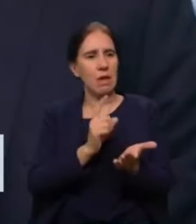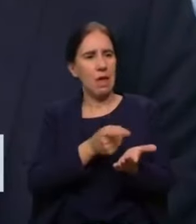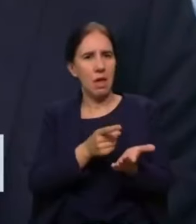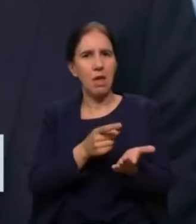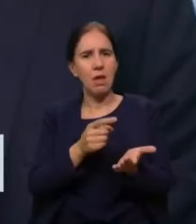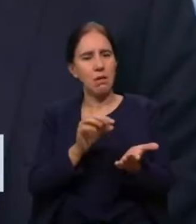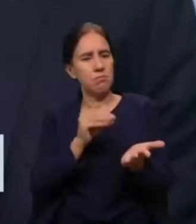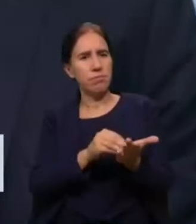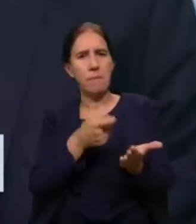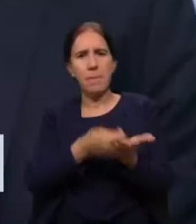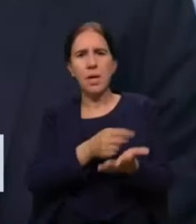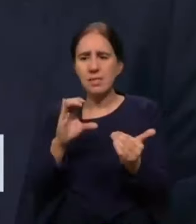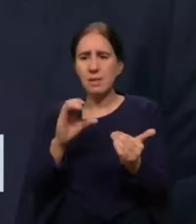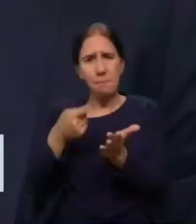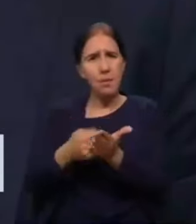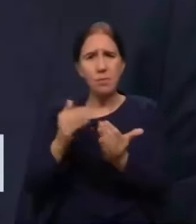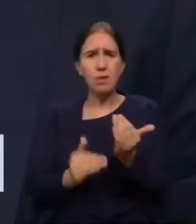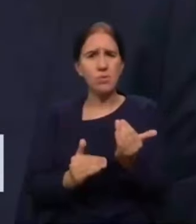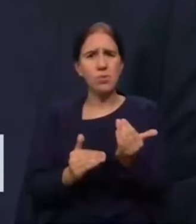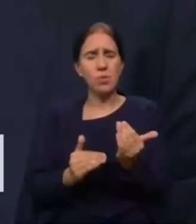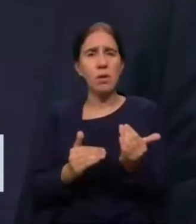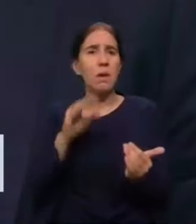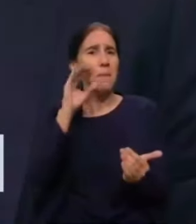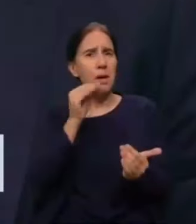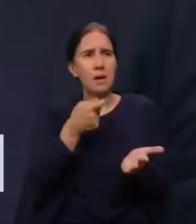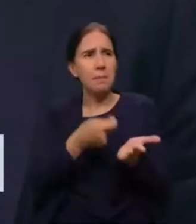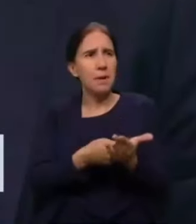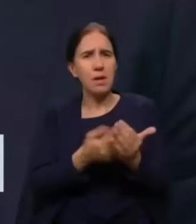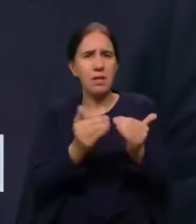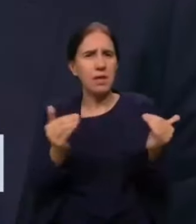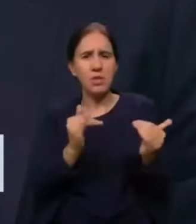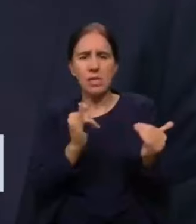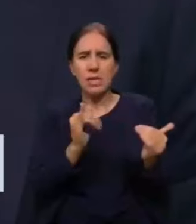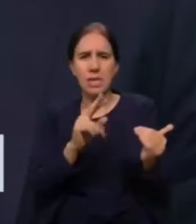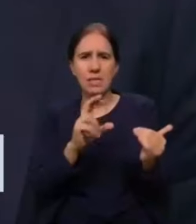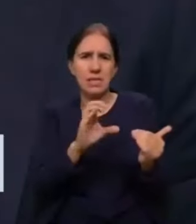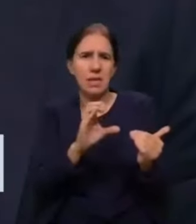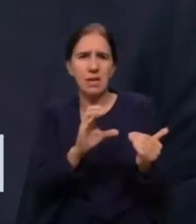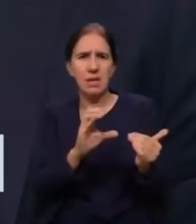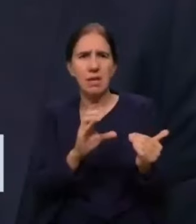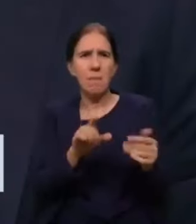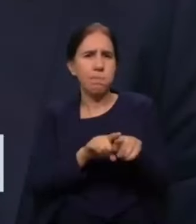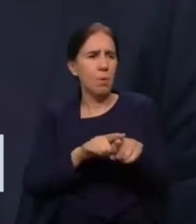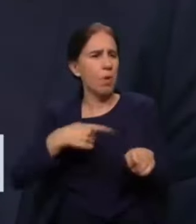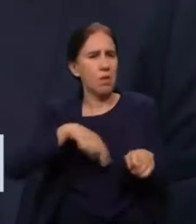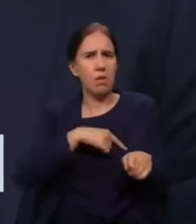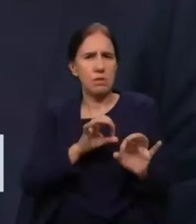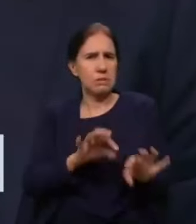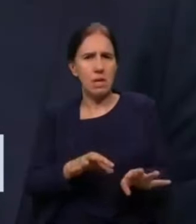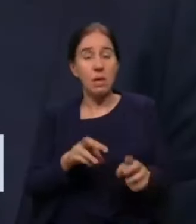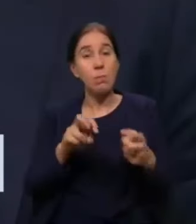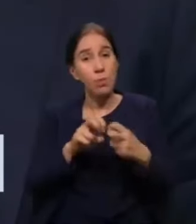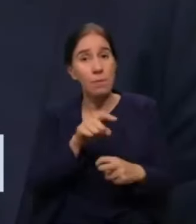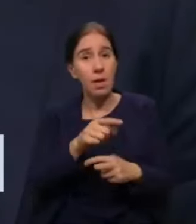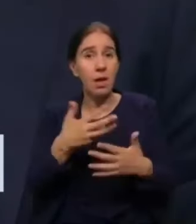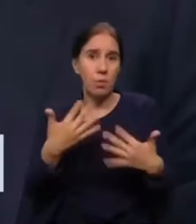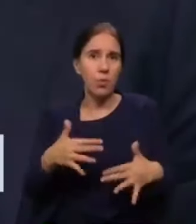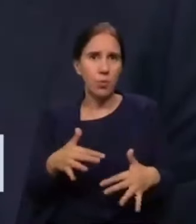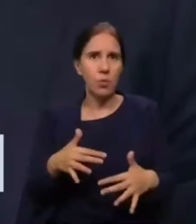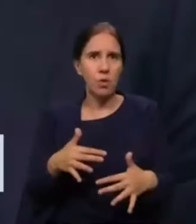que está consagrada. É sempre abaixo. Nós temos a banca a pagar uma taxa de IRC ao nosso nível, praticamente. Este é que é o grande problema que nós